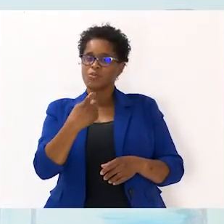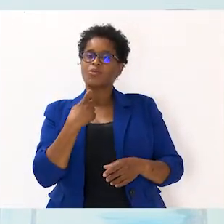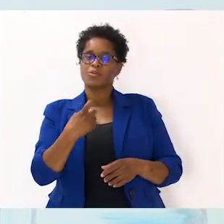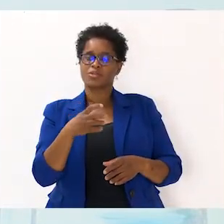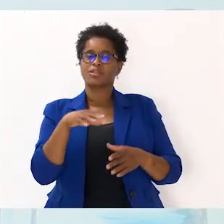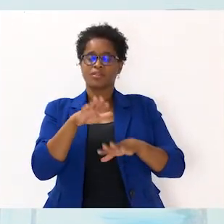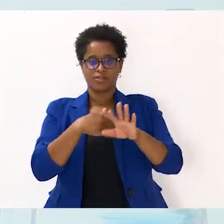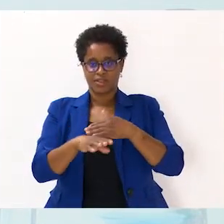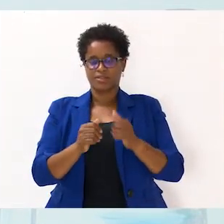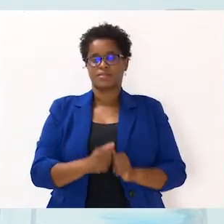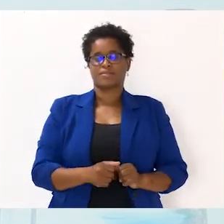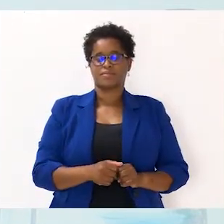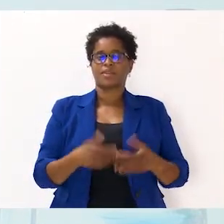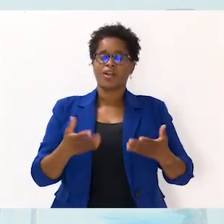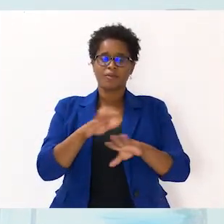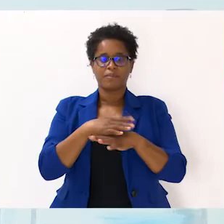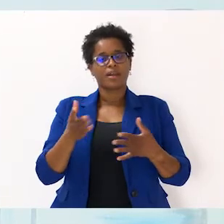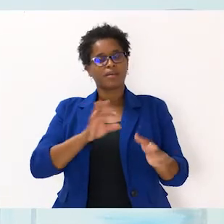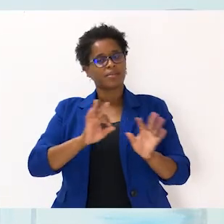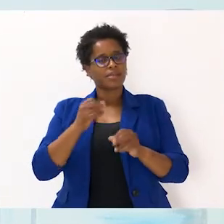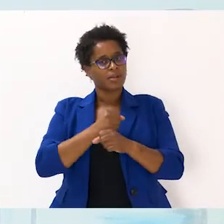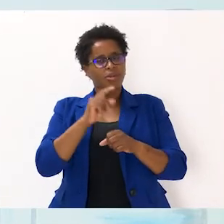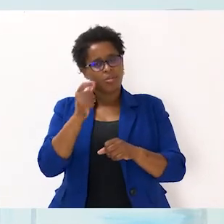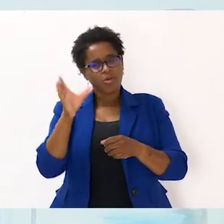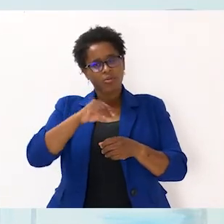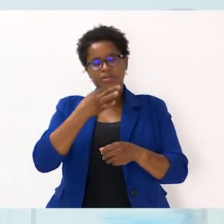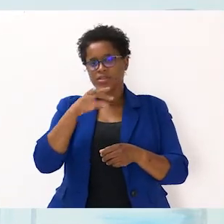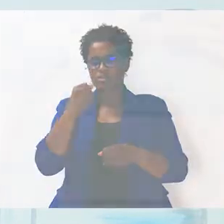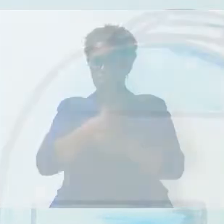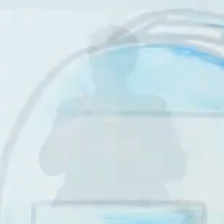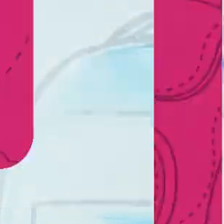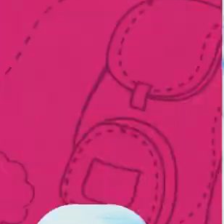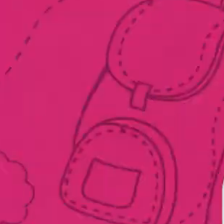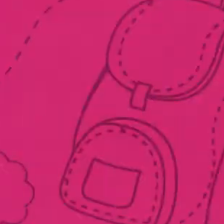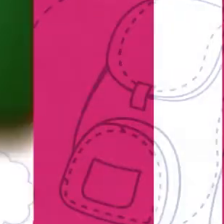questões colocadas. E para treinar um pouquinho mais, deixo-vos um TPC.